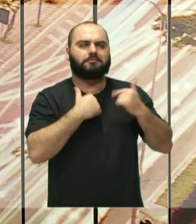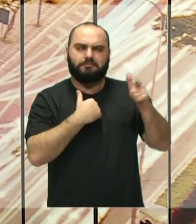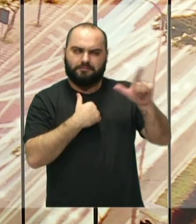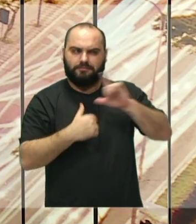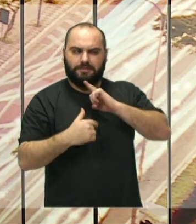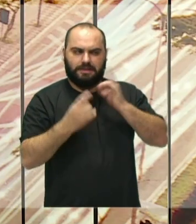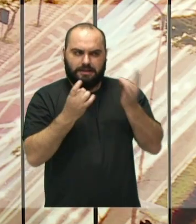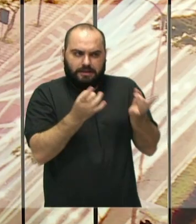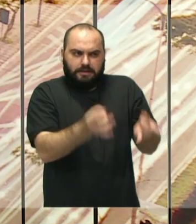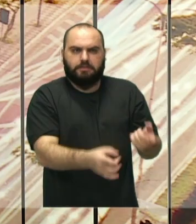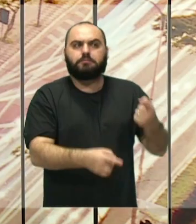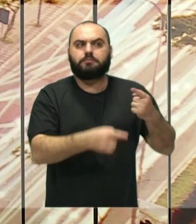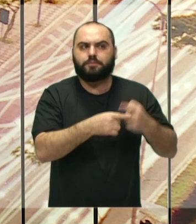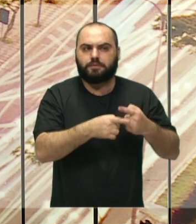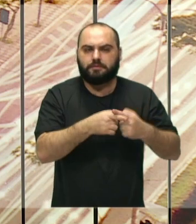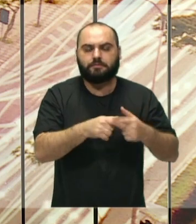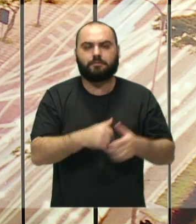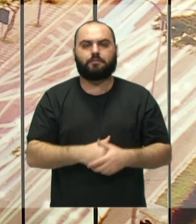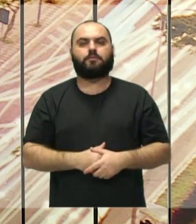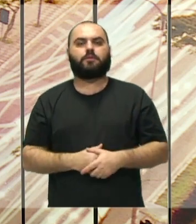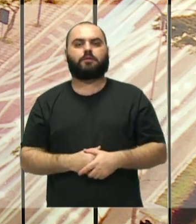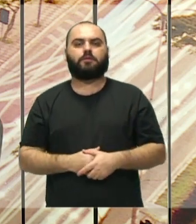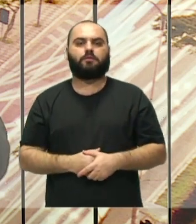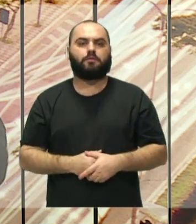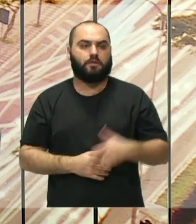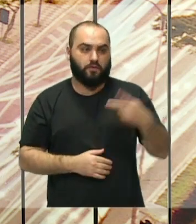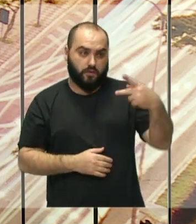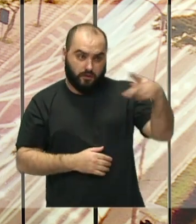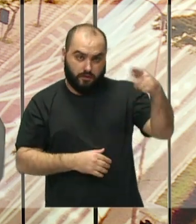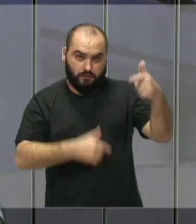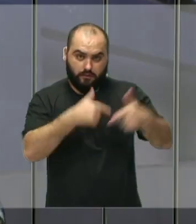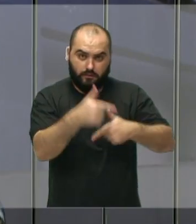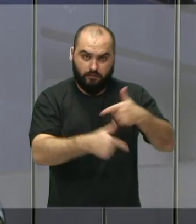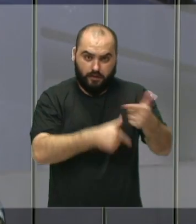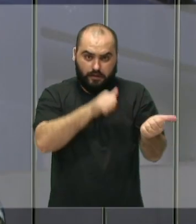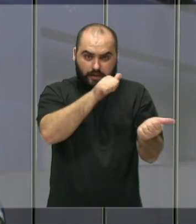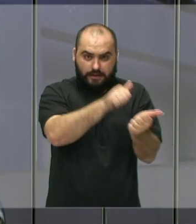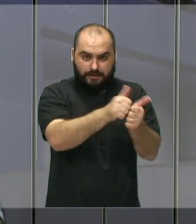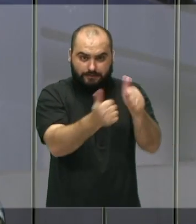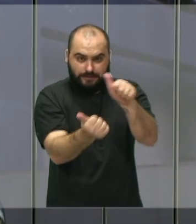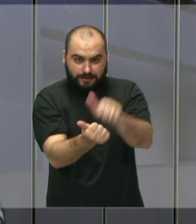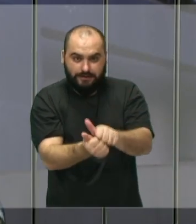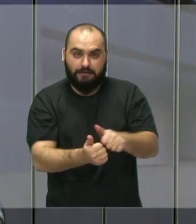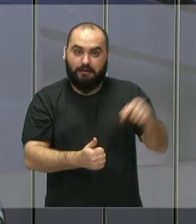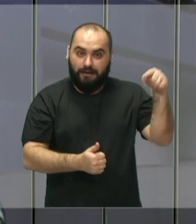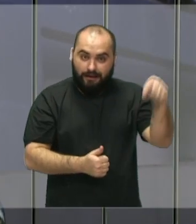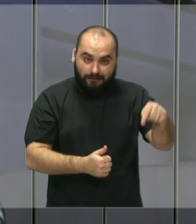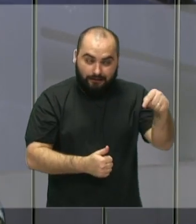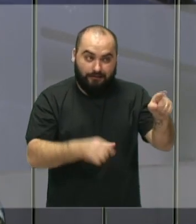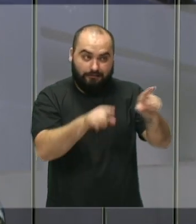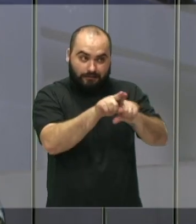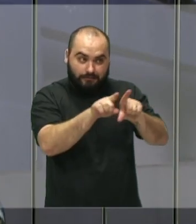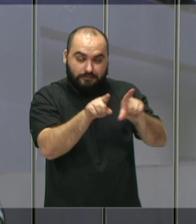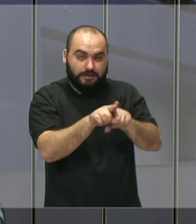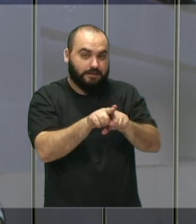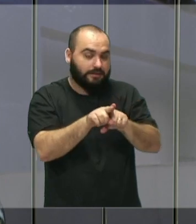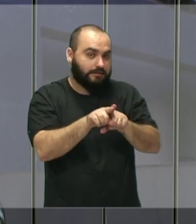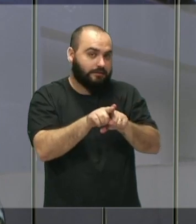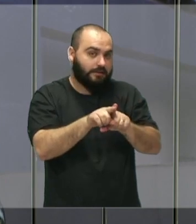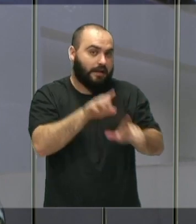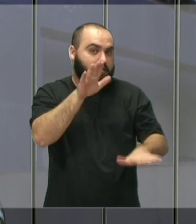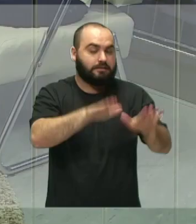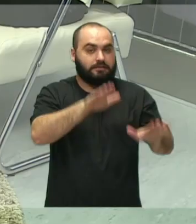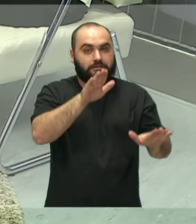é porque a sua atividade e adaptação ao ambiente aqui não atendeu